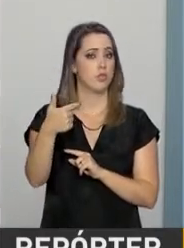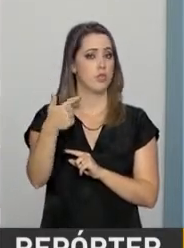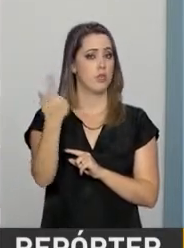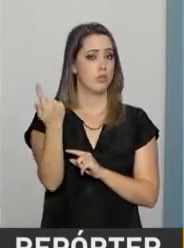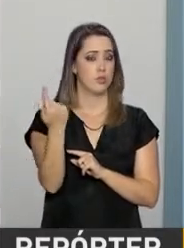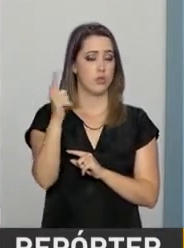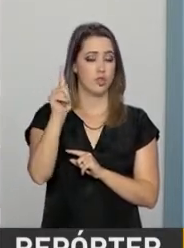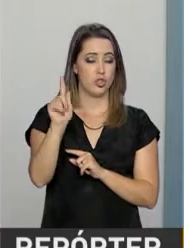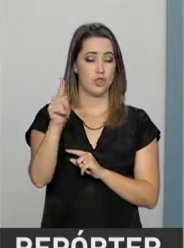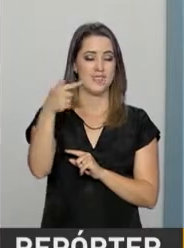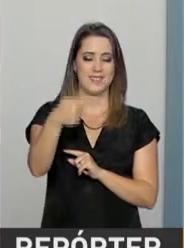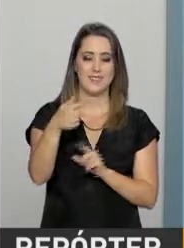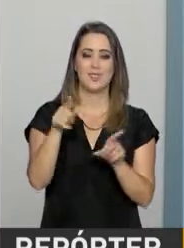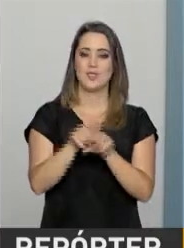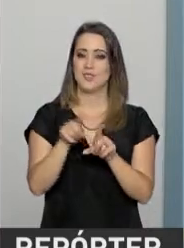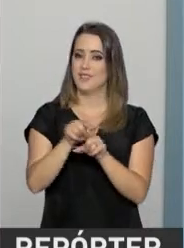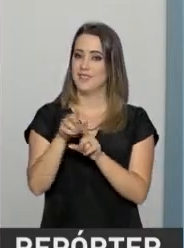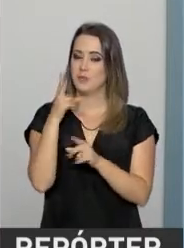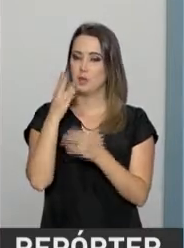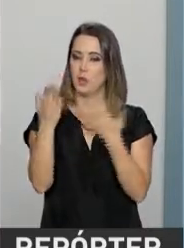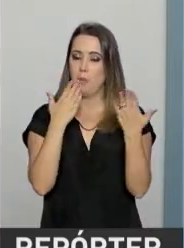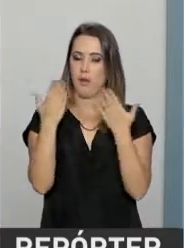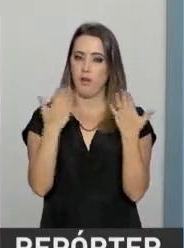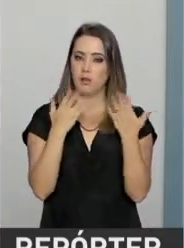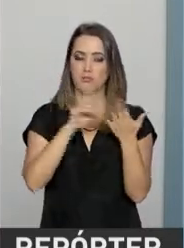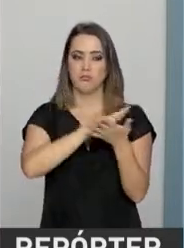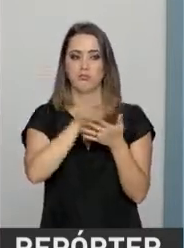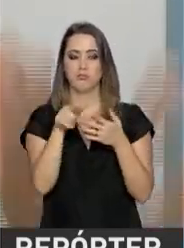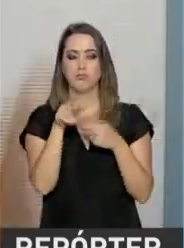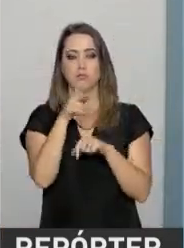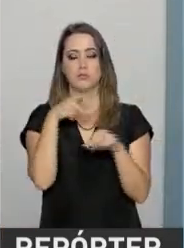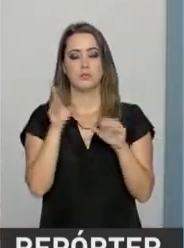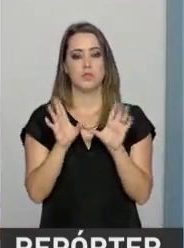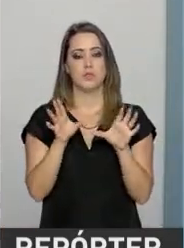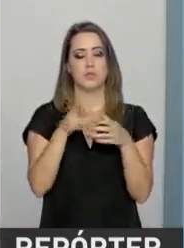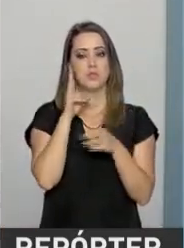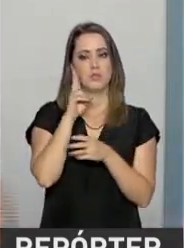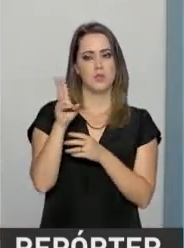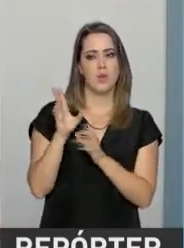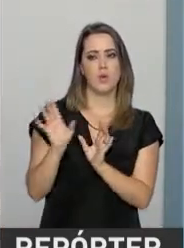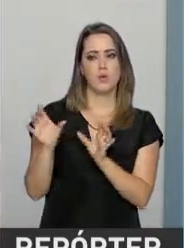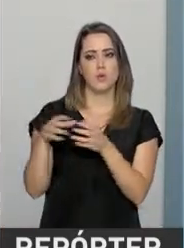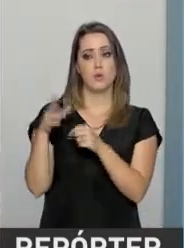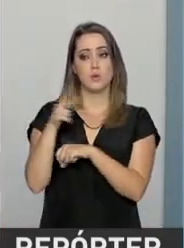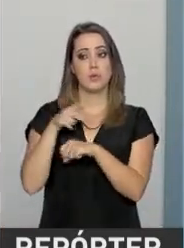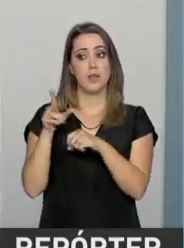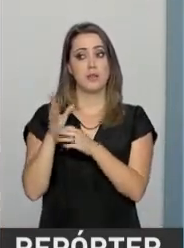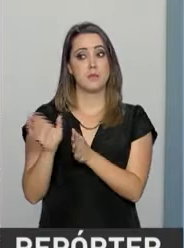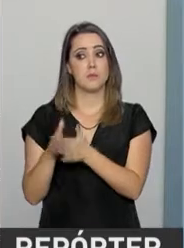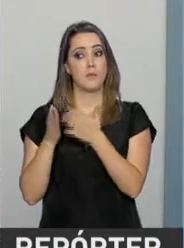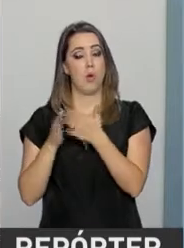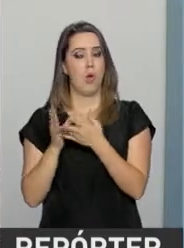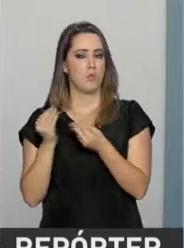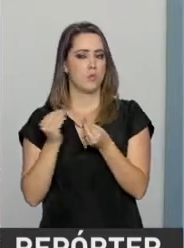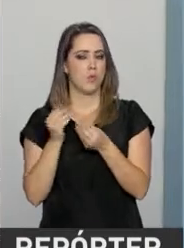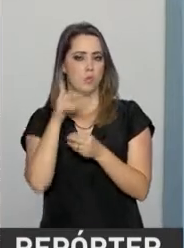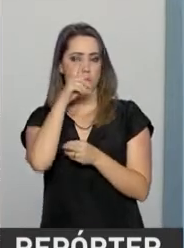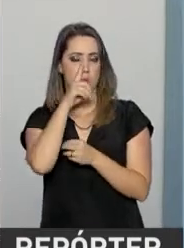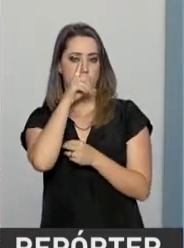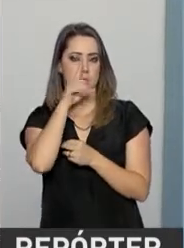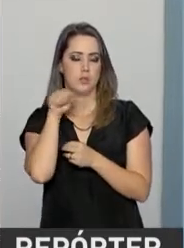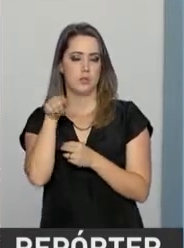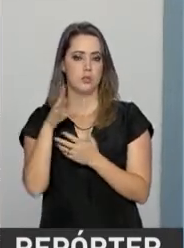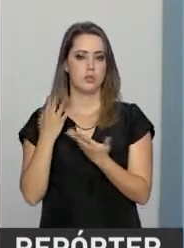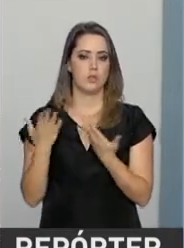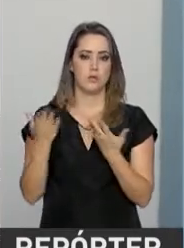comparação. Mas é importante também entender, assim, olha, entre os emergentes, quais são os riscos, né? A gente olha muito falando, os